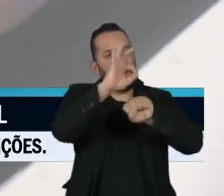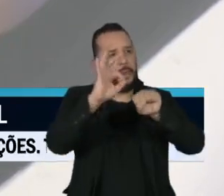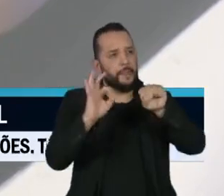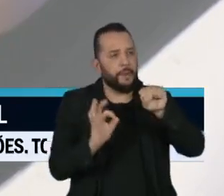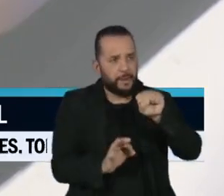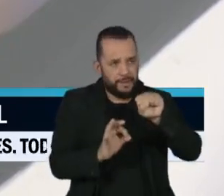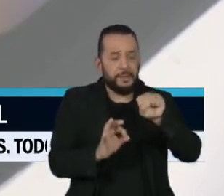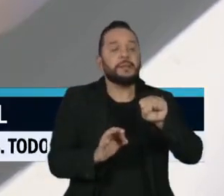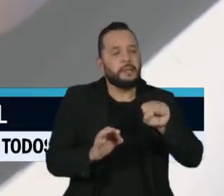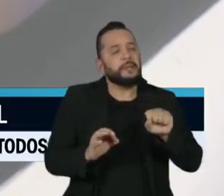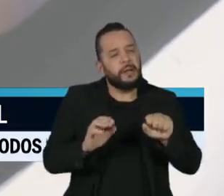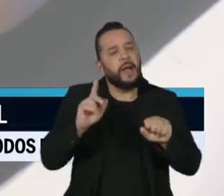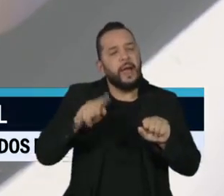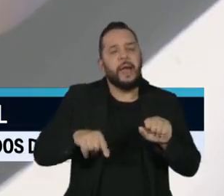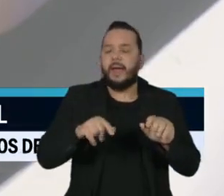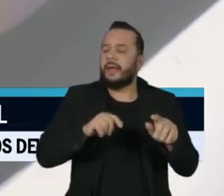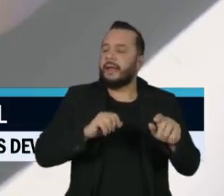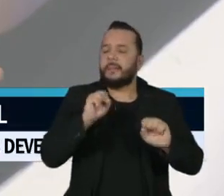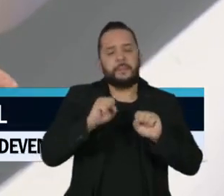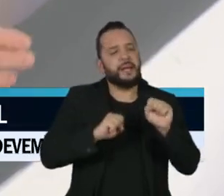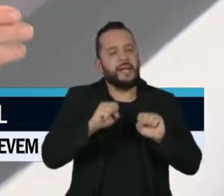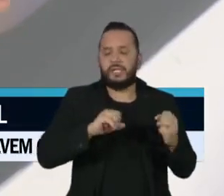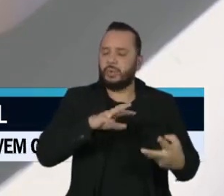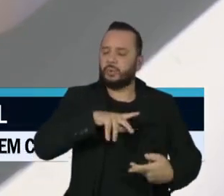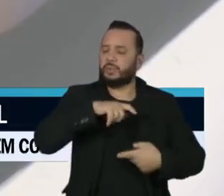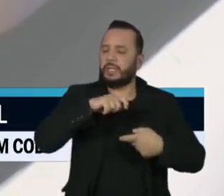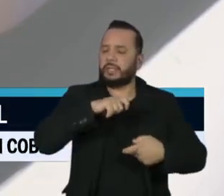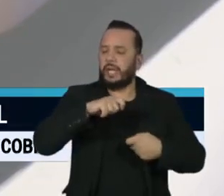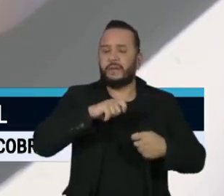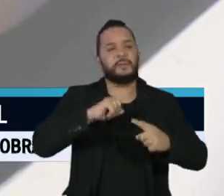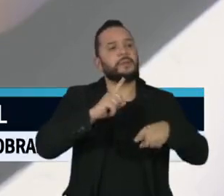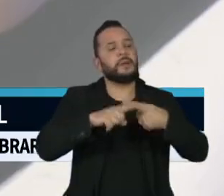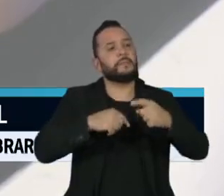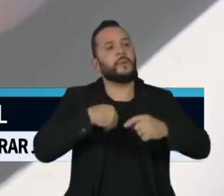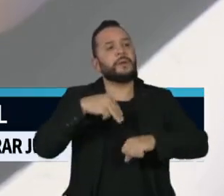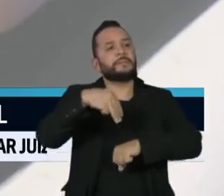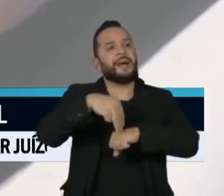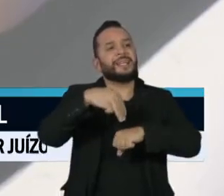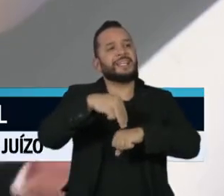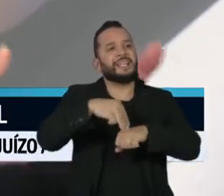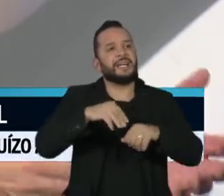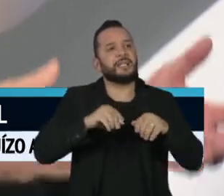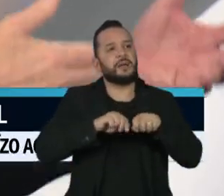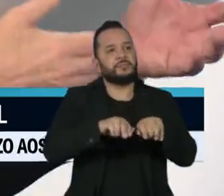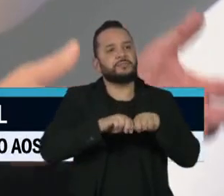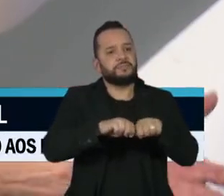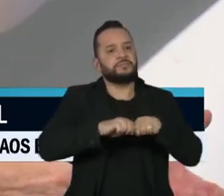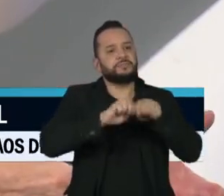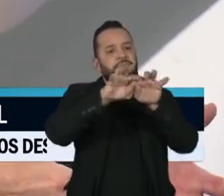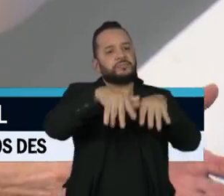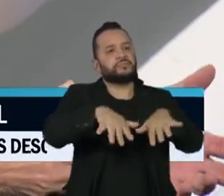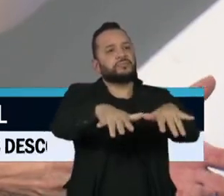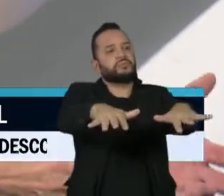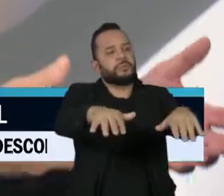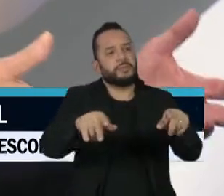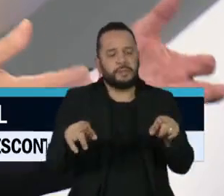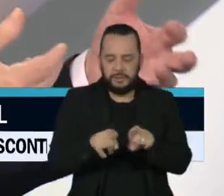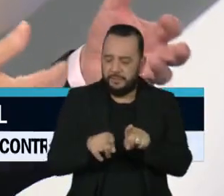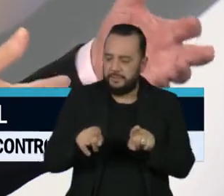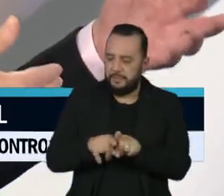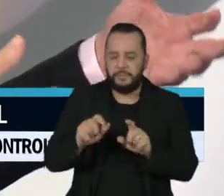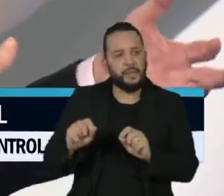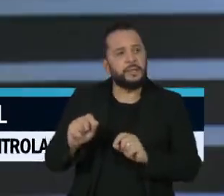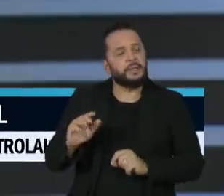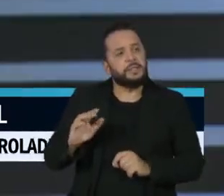em Mariana. E a própria Vale do Rio Doce, quem lembra um pouco, dizia que era a empresa mais sustentável do mundo e teve